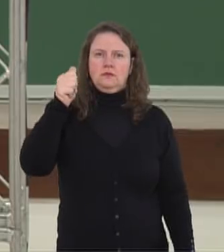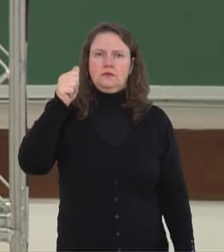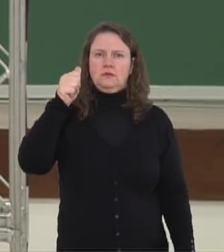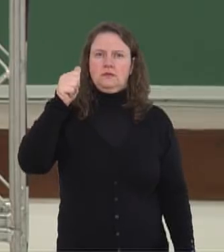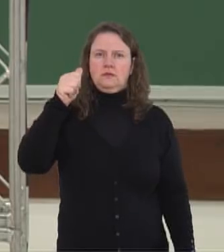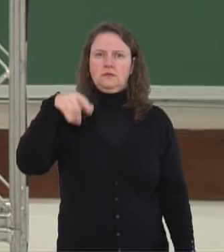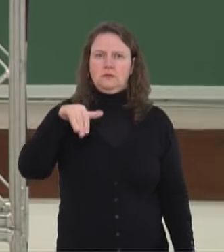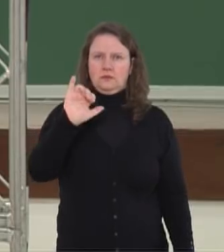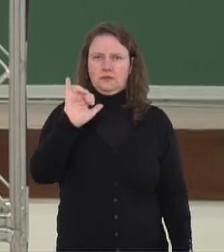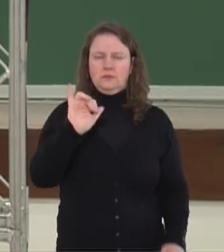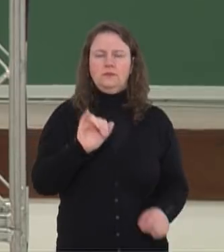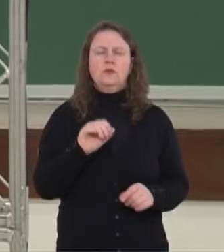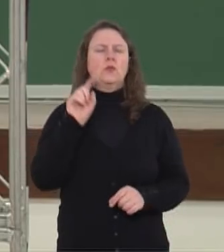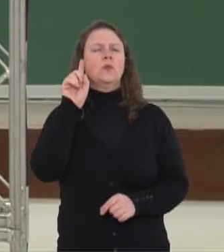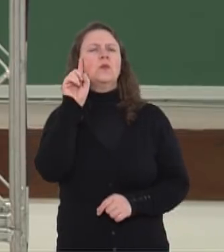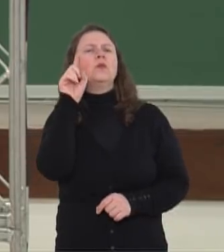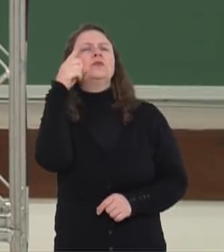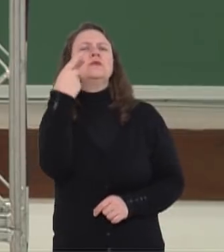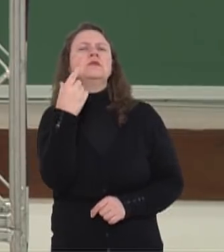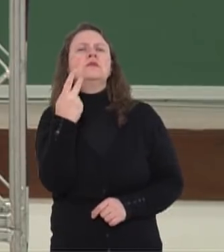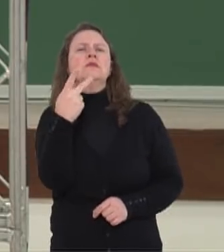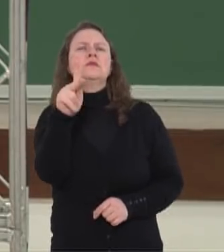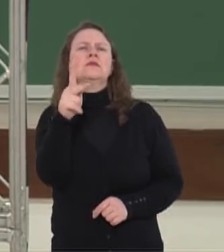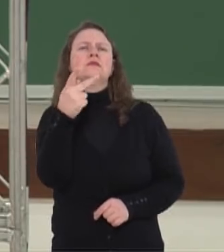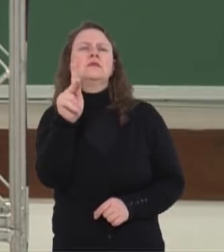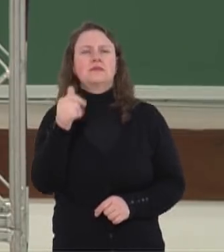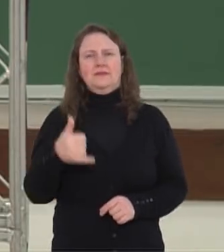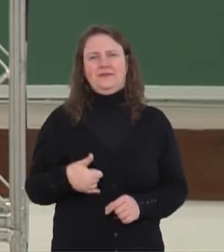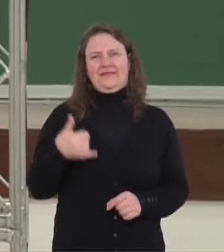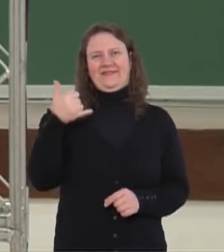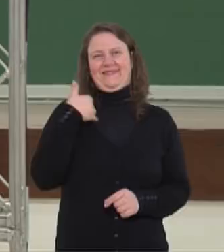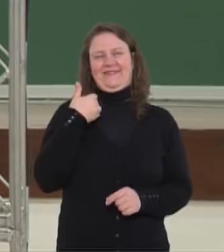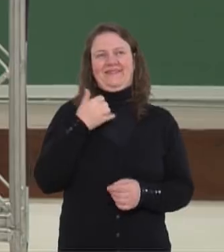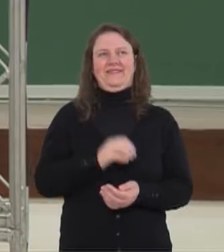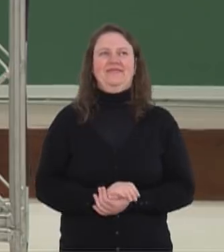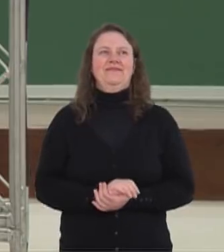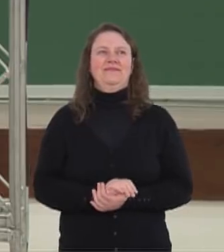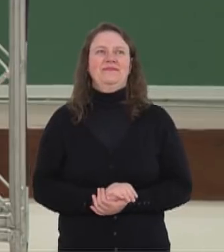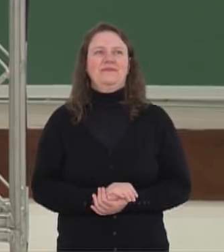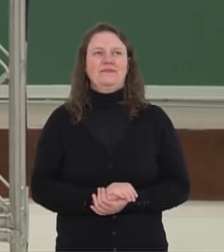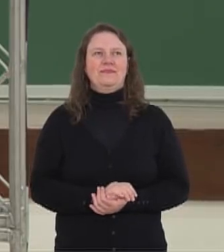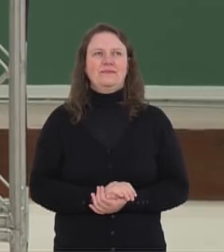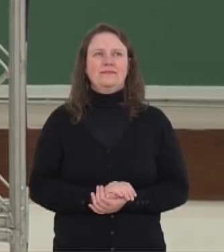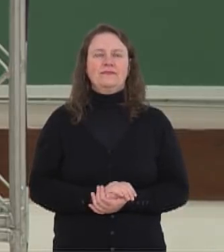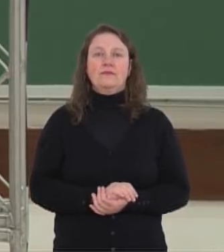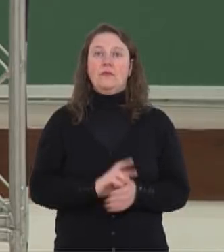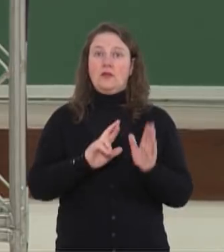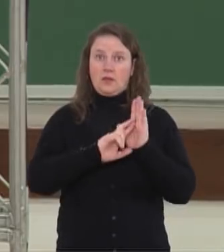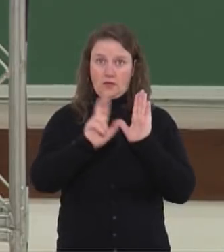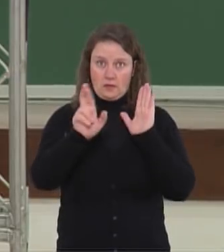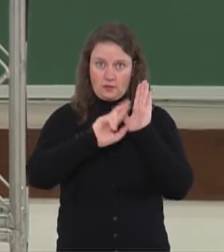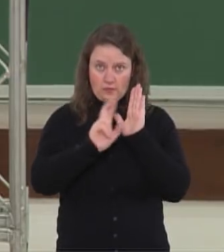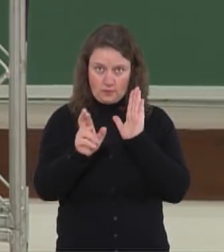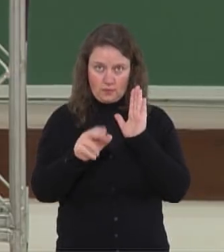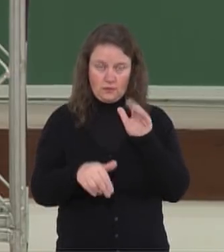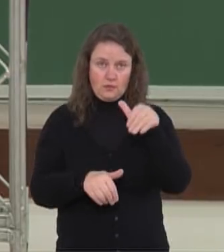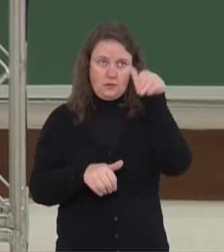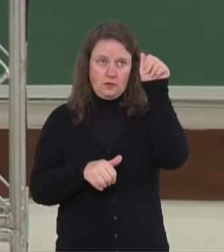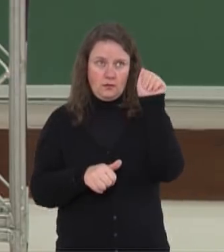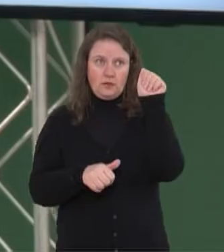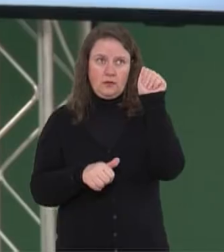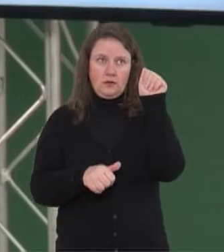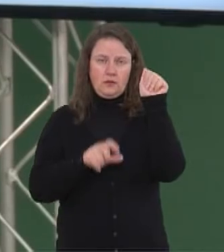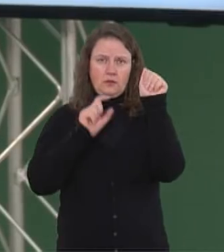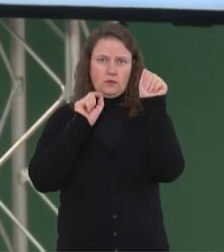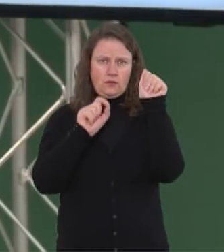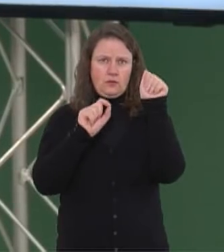caderninho quando é o your birthday. Então, respondam lá para a teacher. When